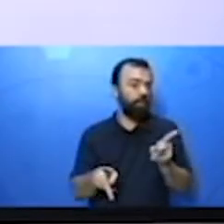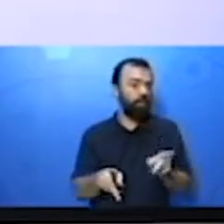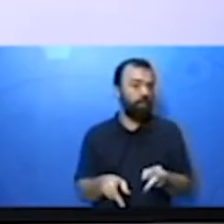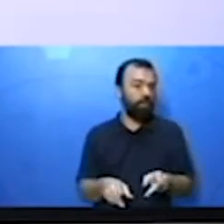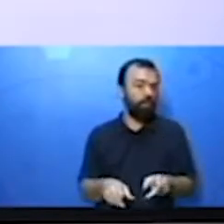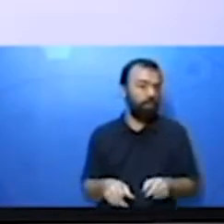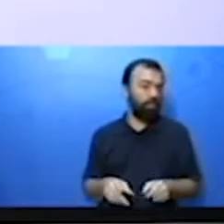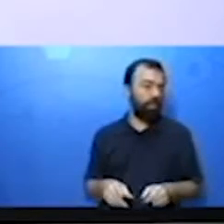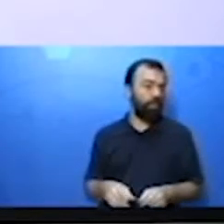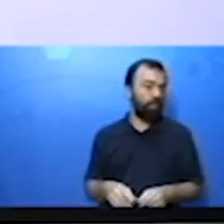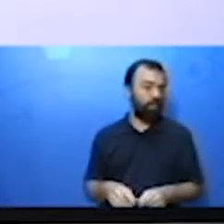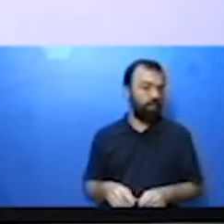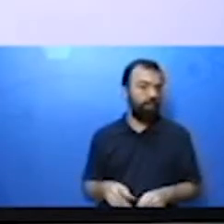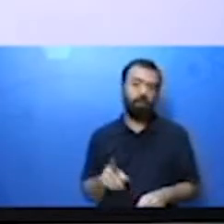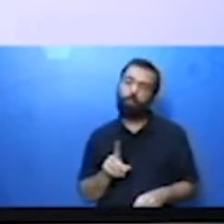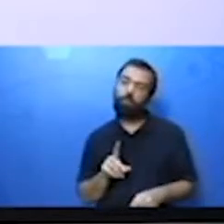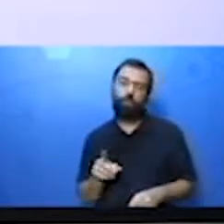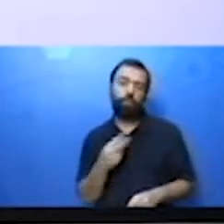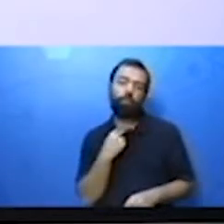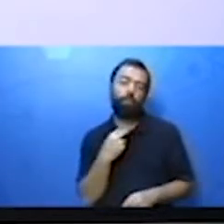um profissional da área.